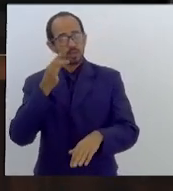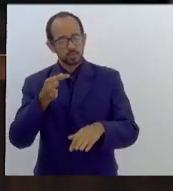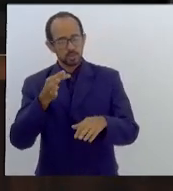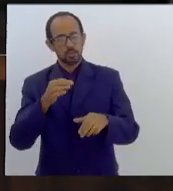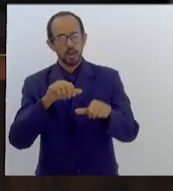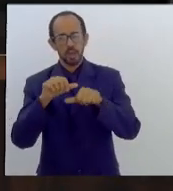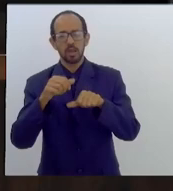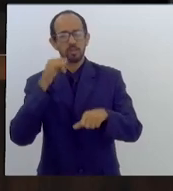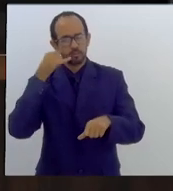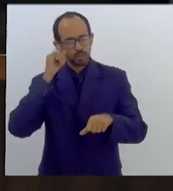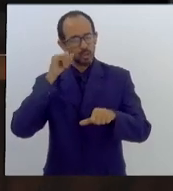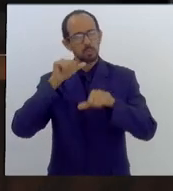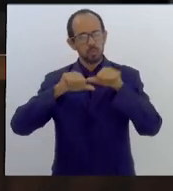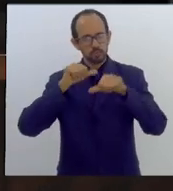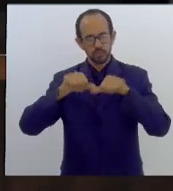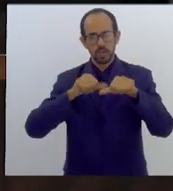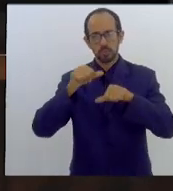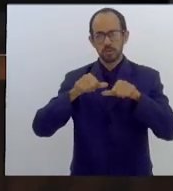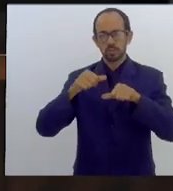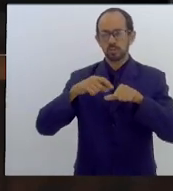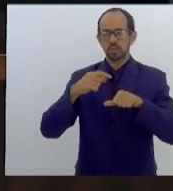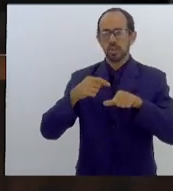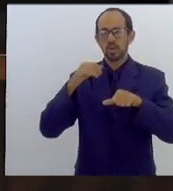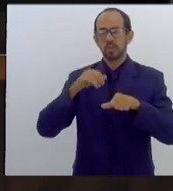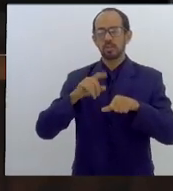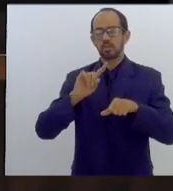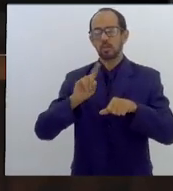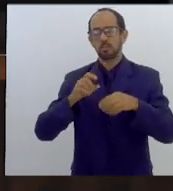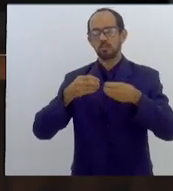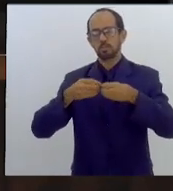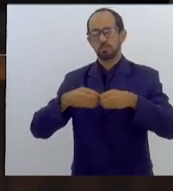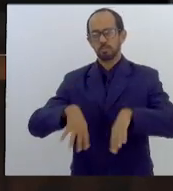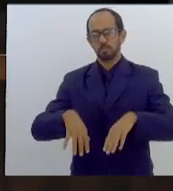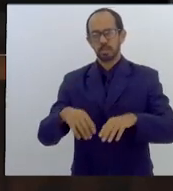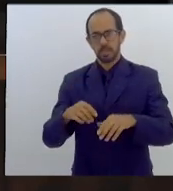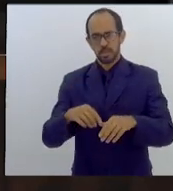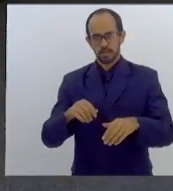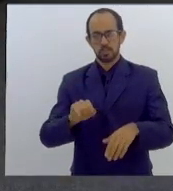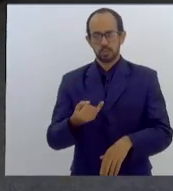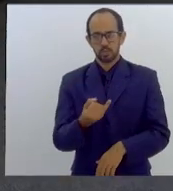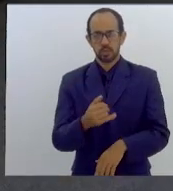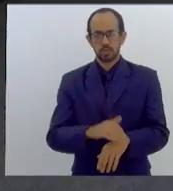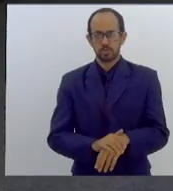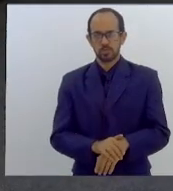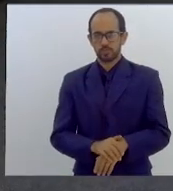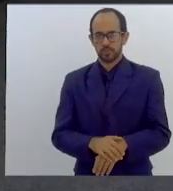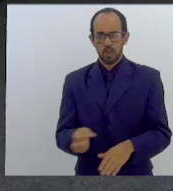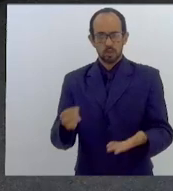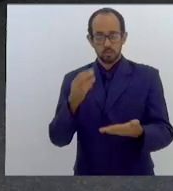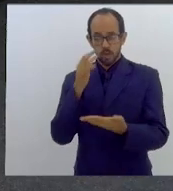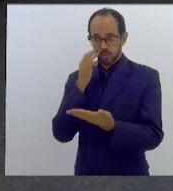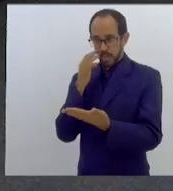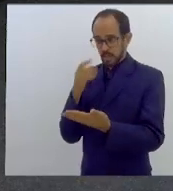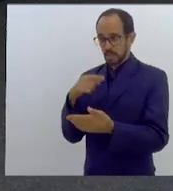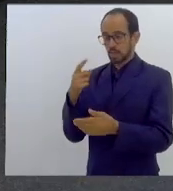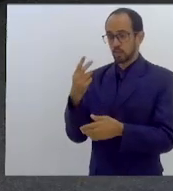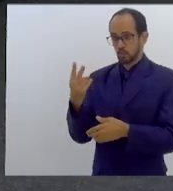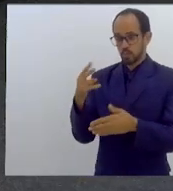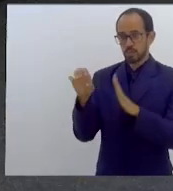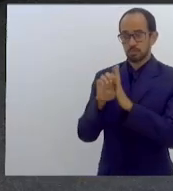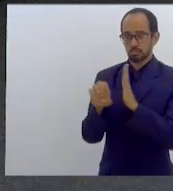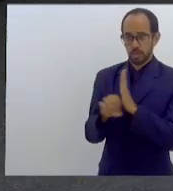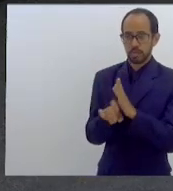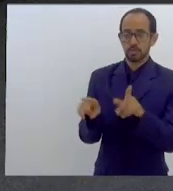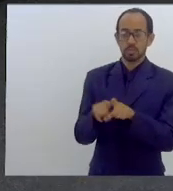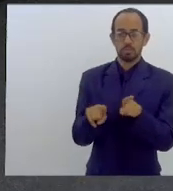que voltar de novo aqui, para a gente não perder essa chance. Deputado Valdec. Presidente, duas emendas que eu havia feito na mesma linha da